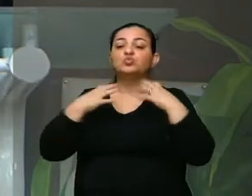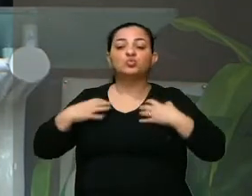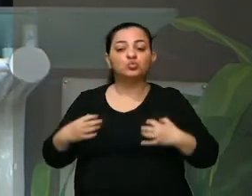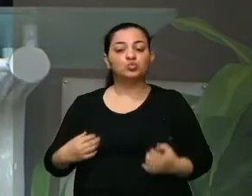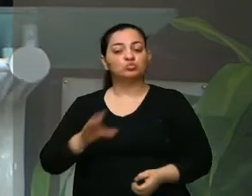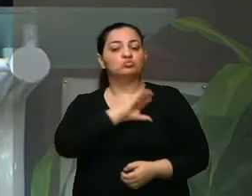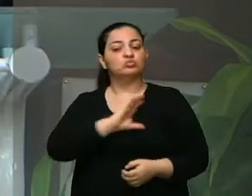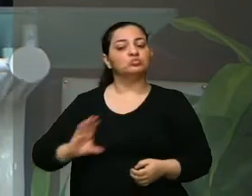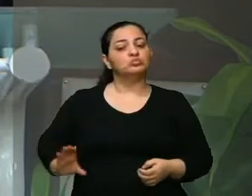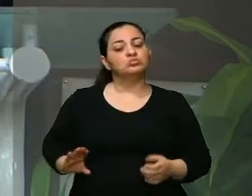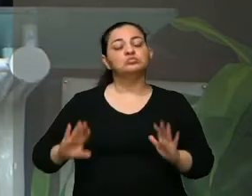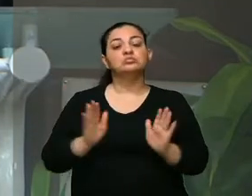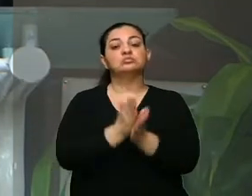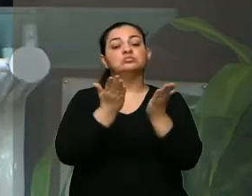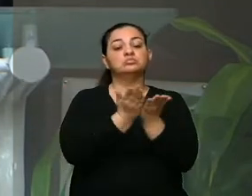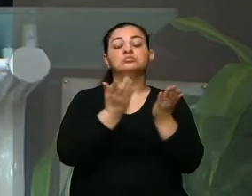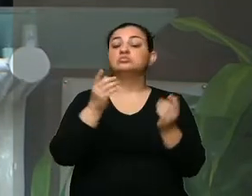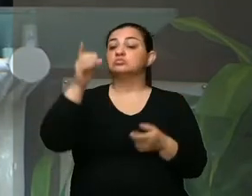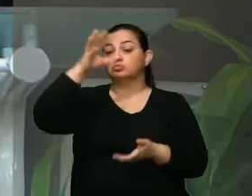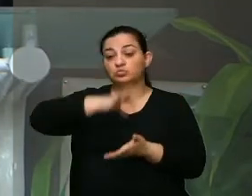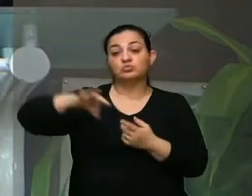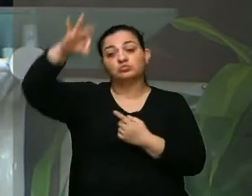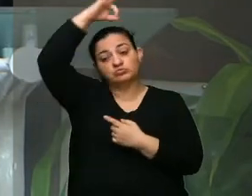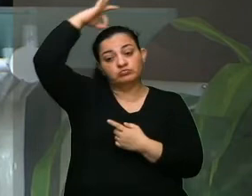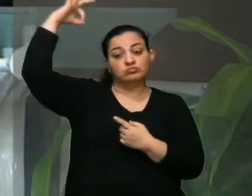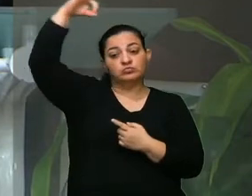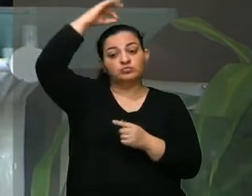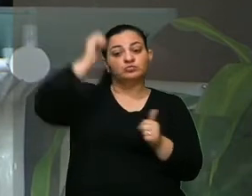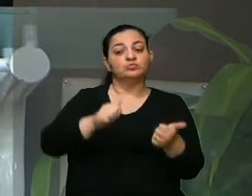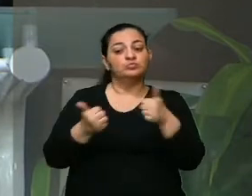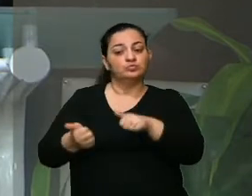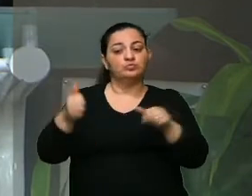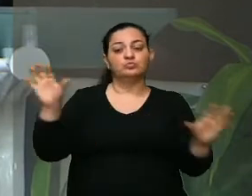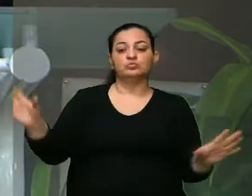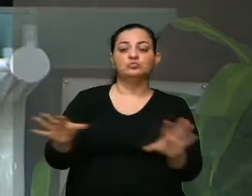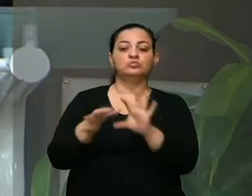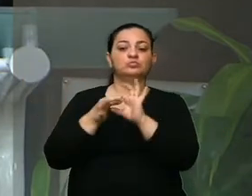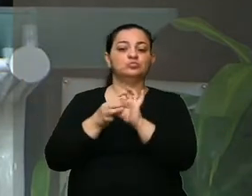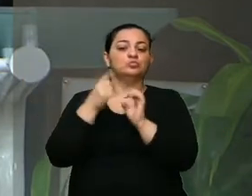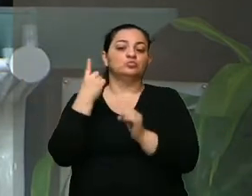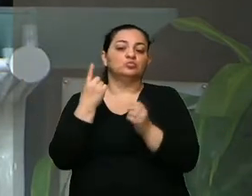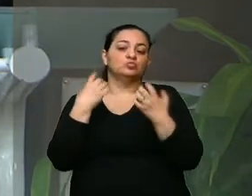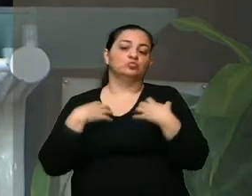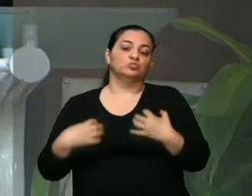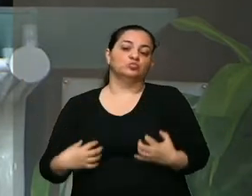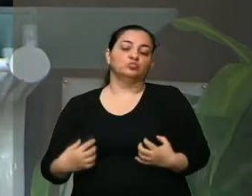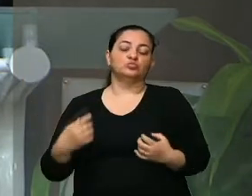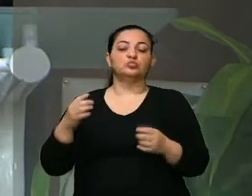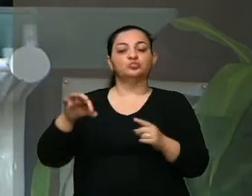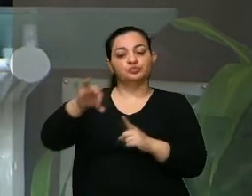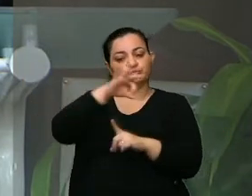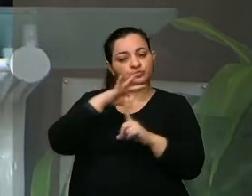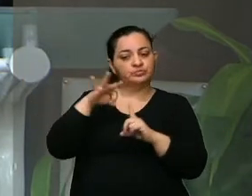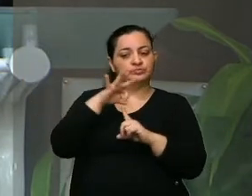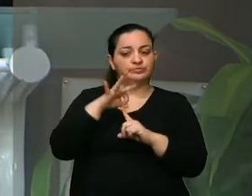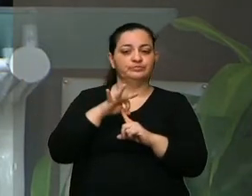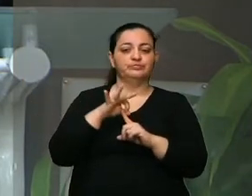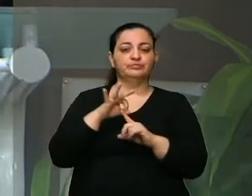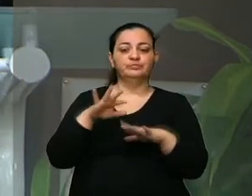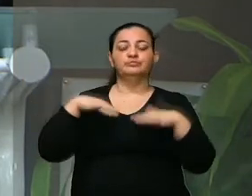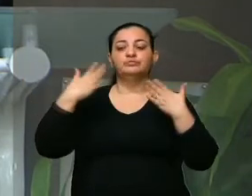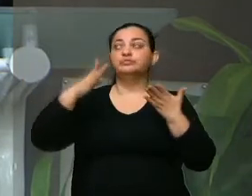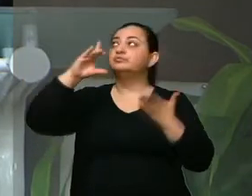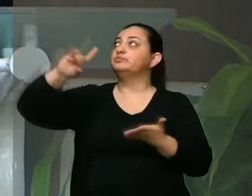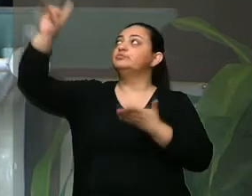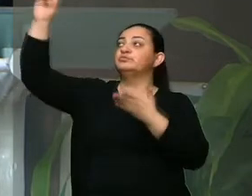cristo ea bíblia diz por um espírito sois batizados em um corpo por um espírito então que deus